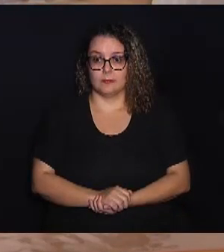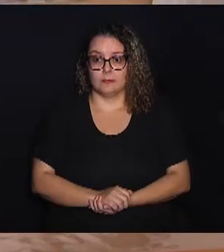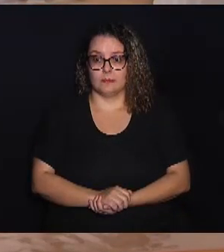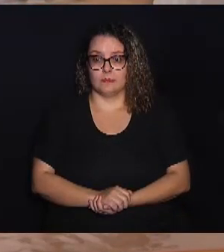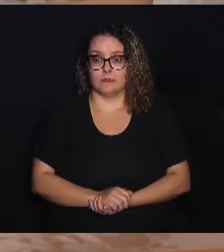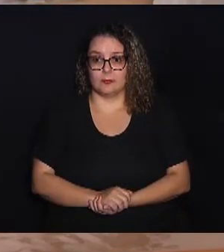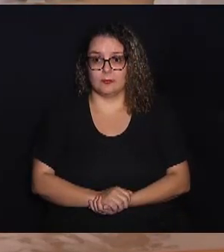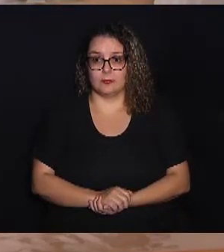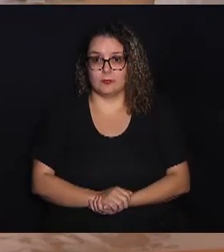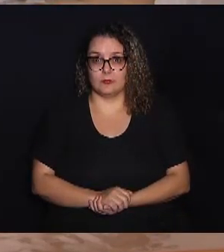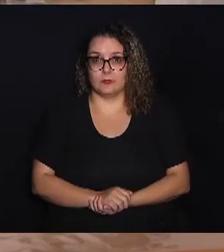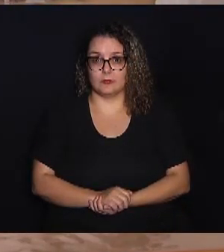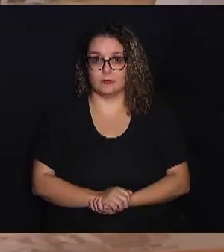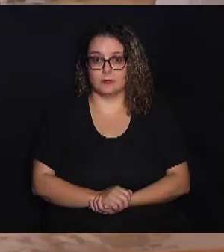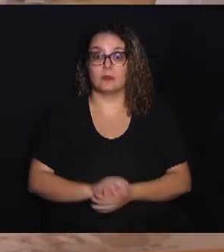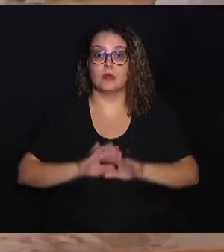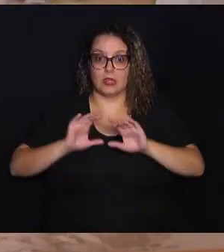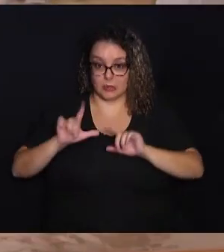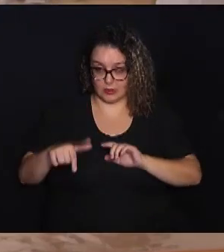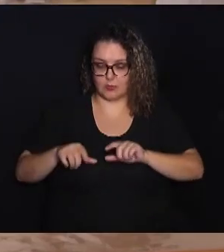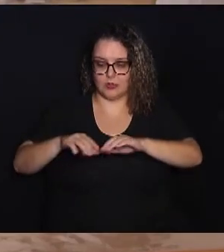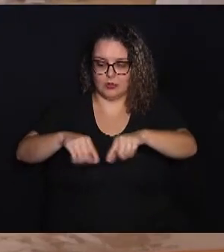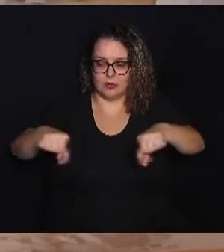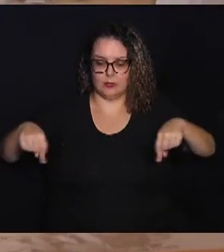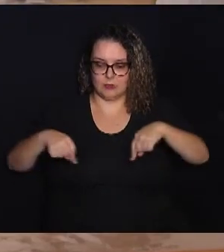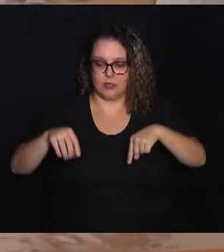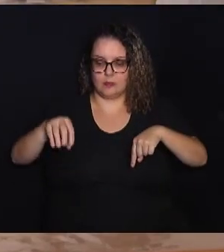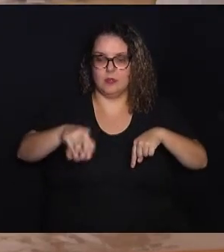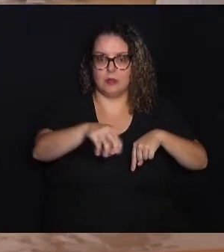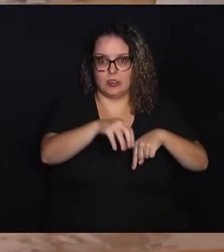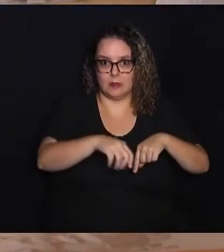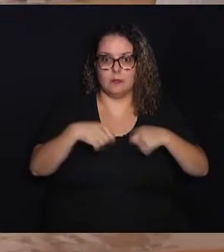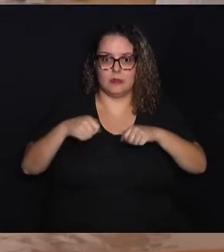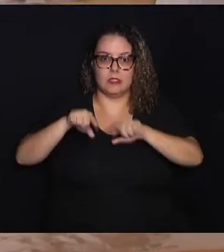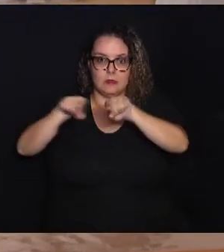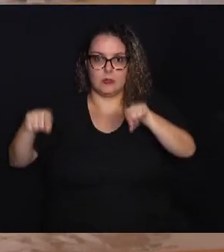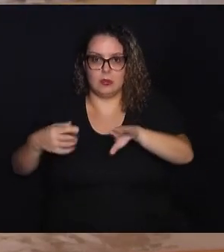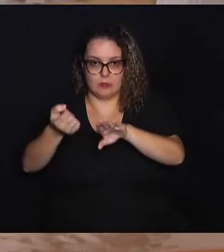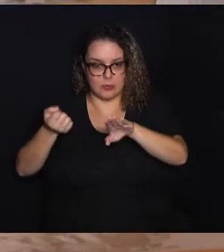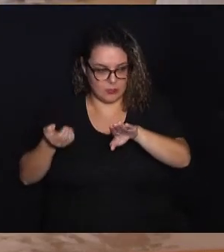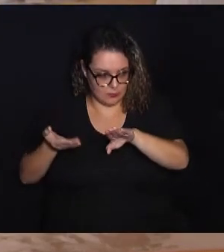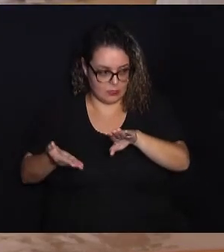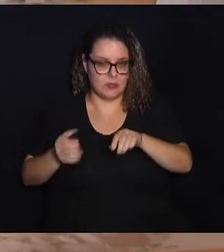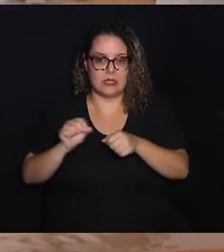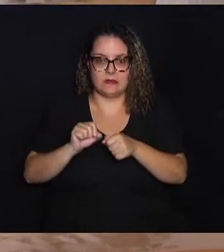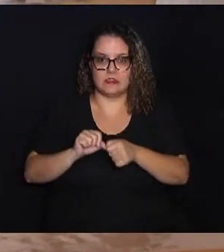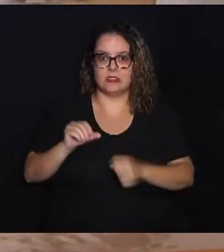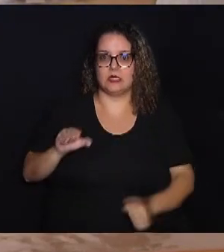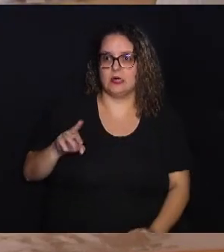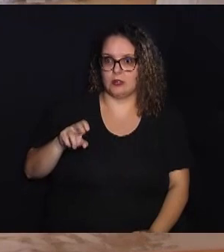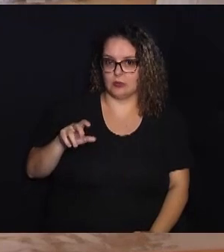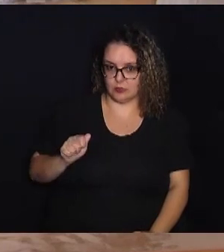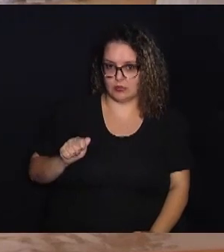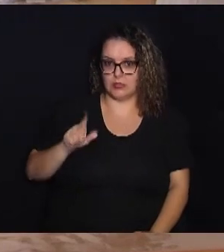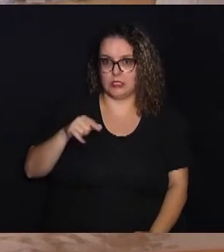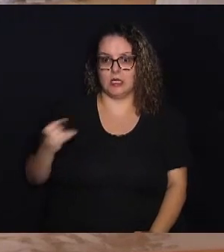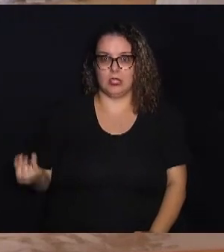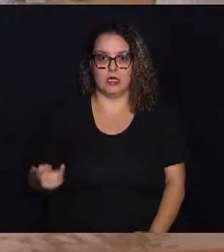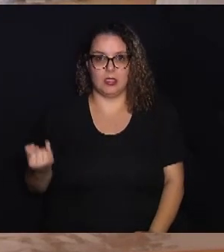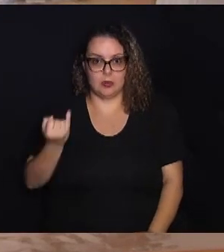vai furar ela, porque principalmente a bolinha, a gente até poderia usar uma broca para furar, mas ela fica